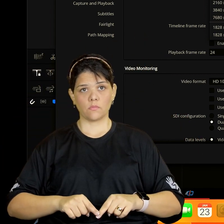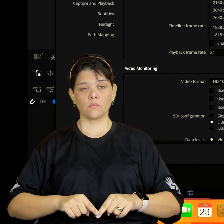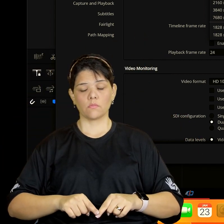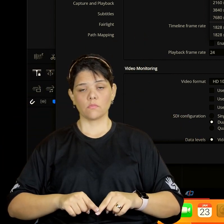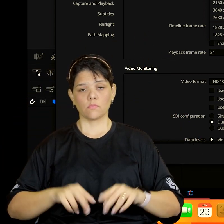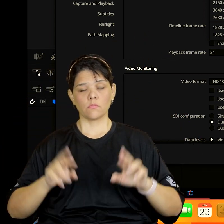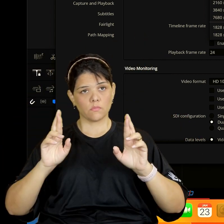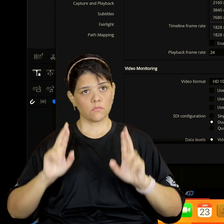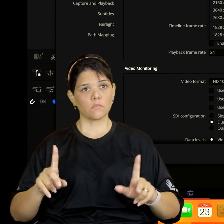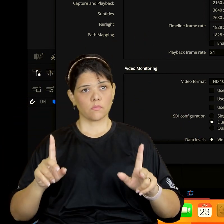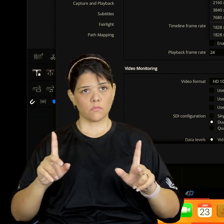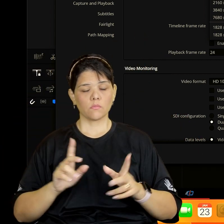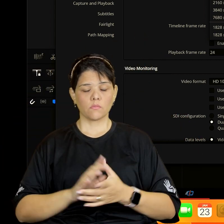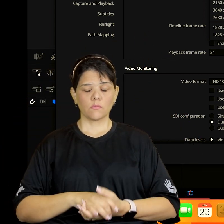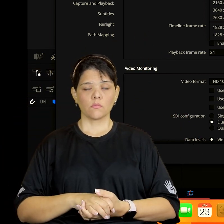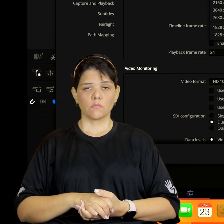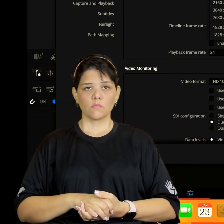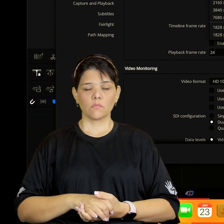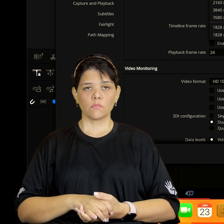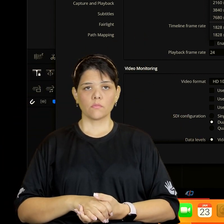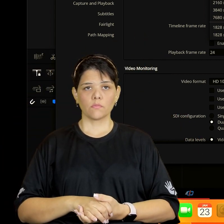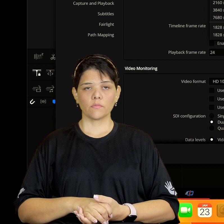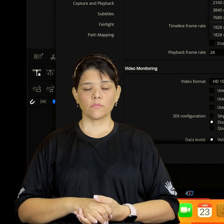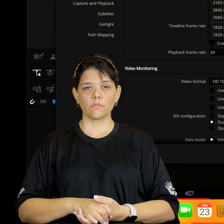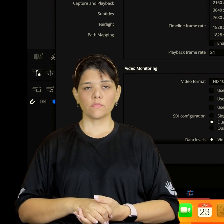por 1920, e eu teria um quadrado, beleza?